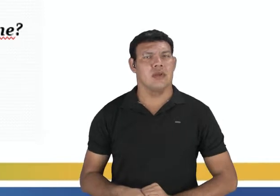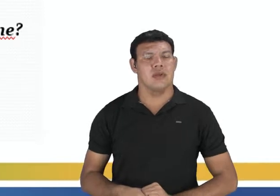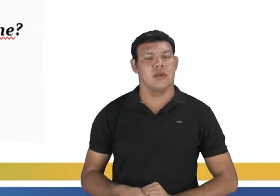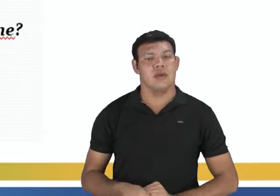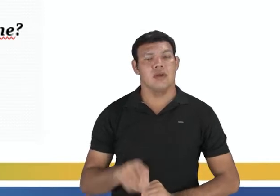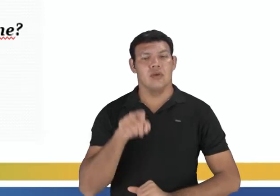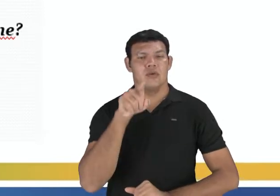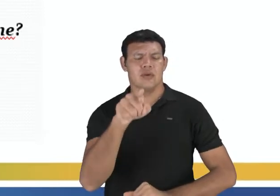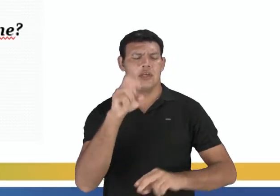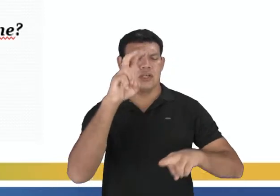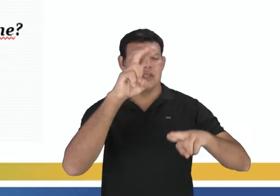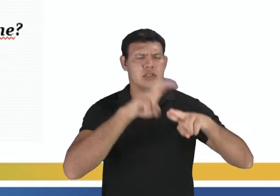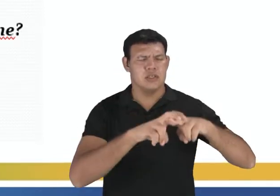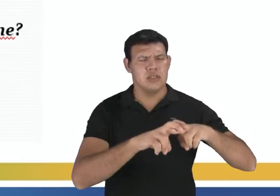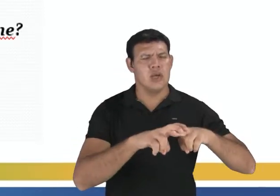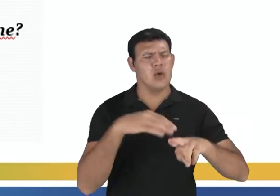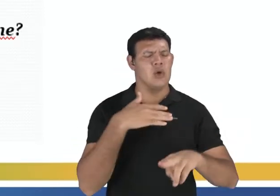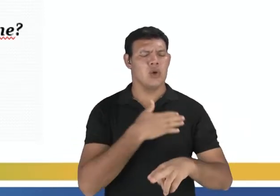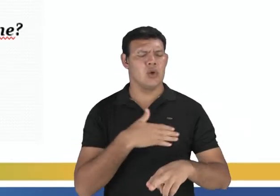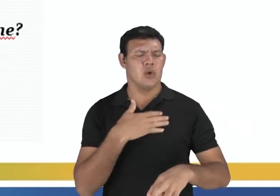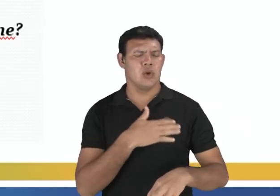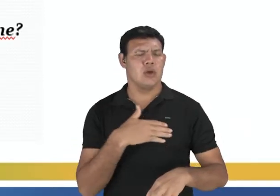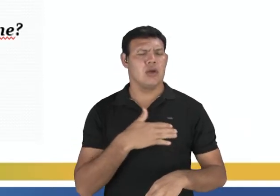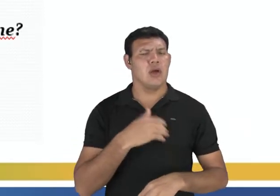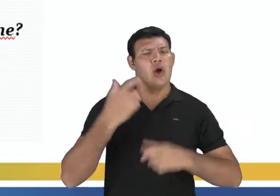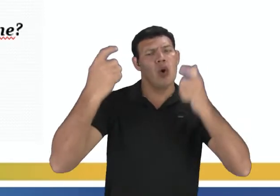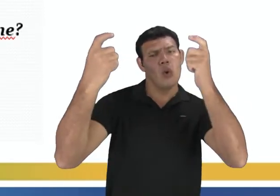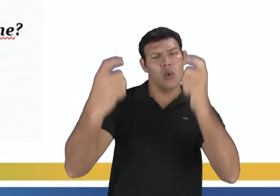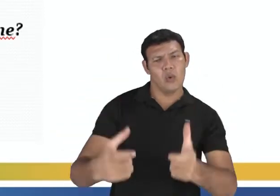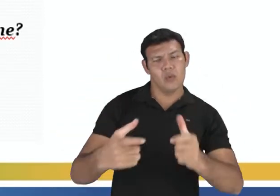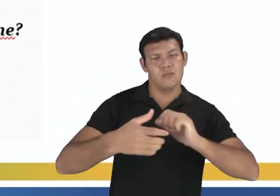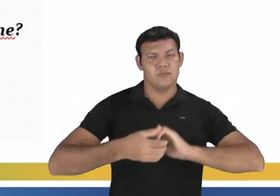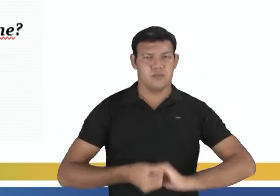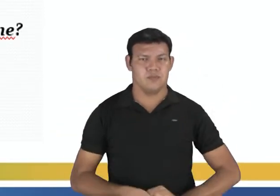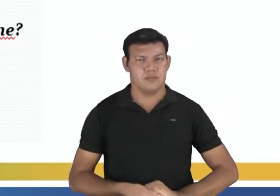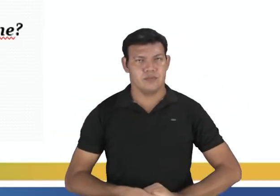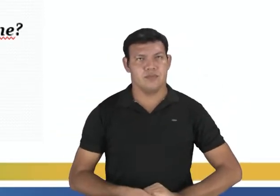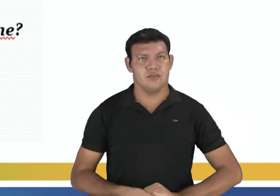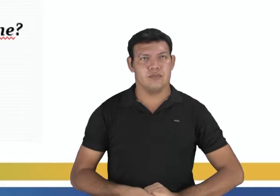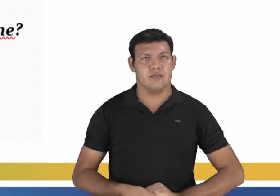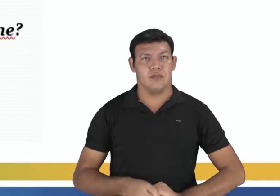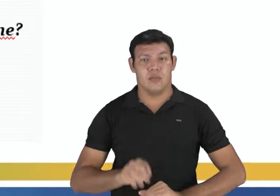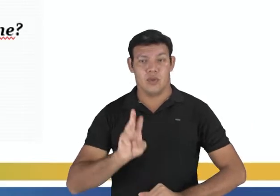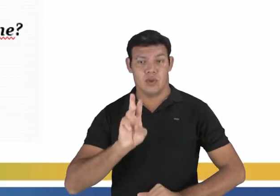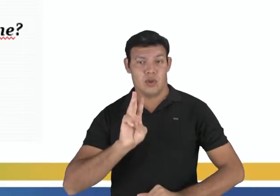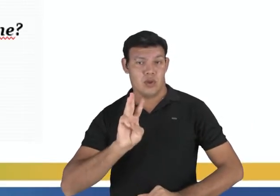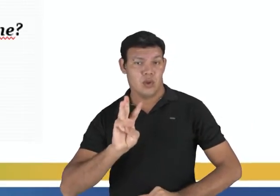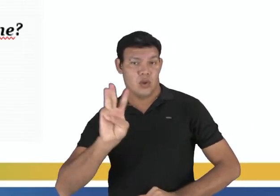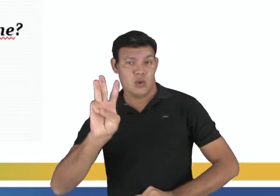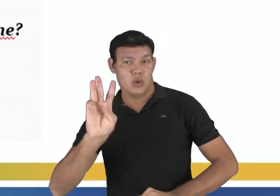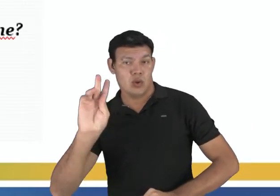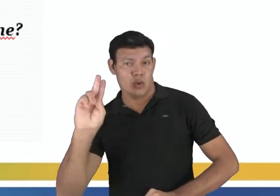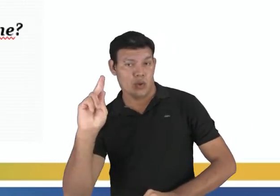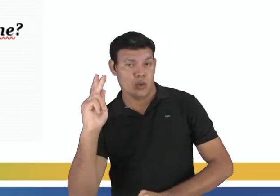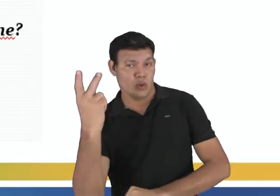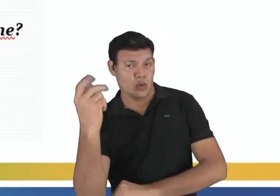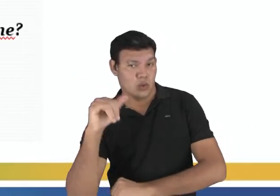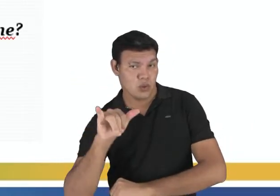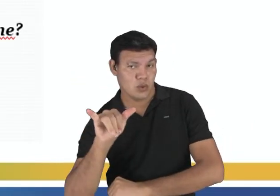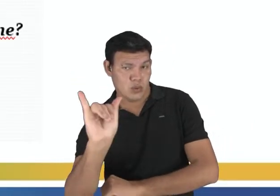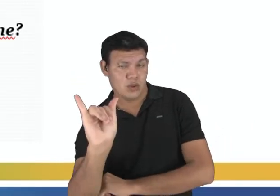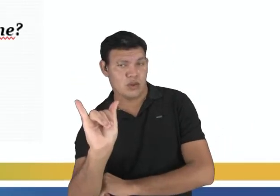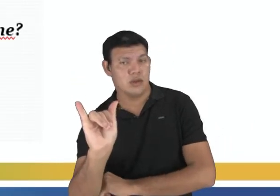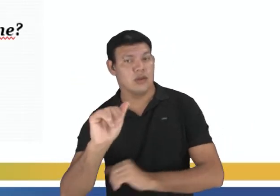gostaria de sentar? Lugar, onde você gostaria de sentar? Why. Why significa